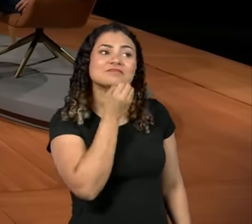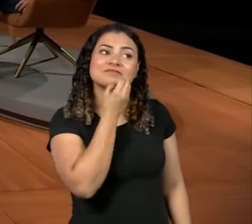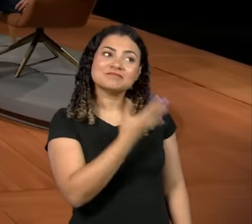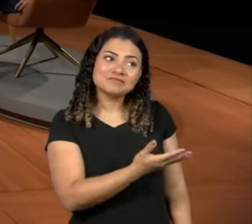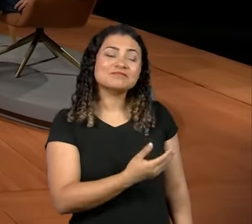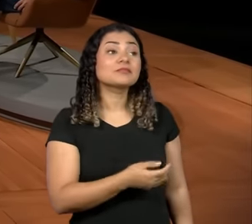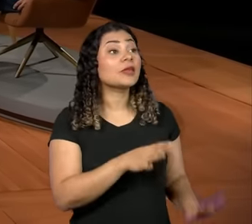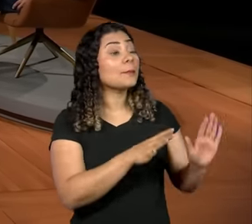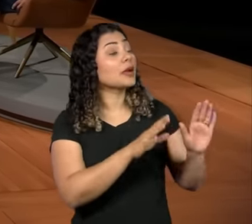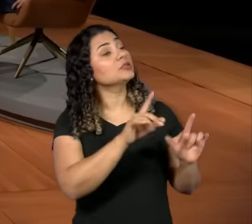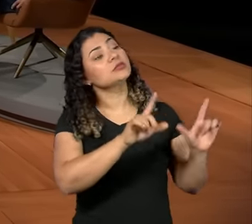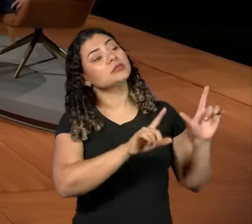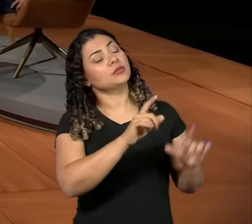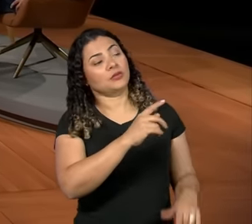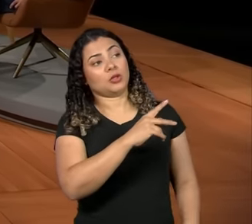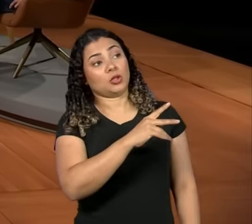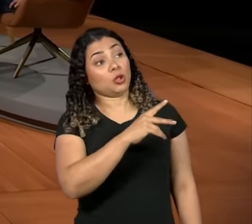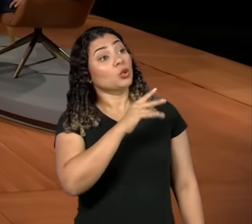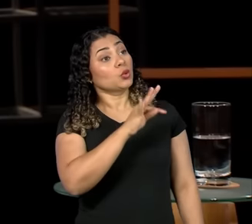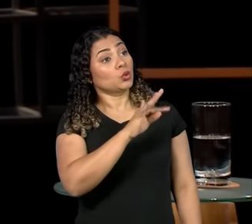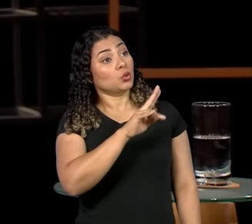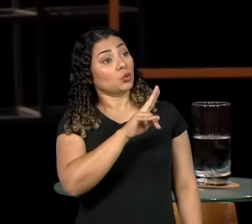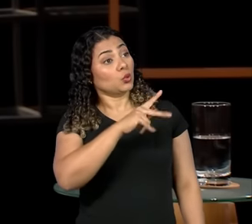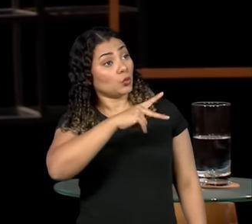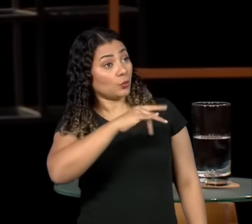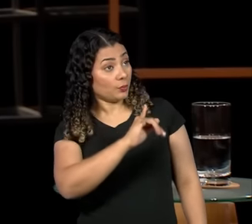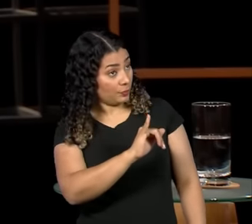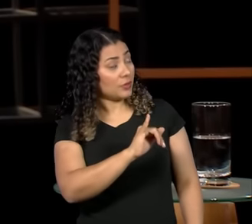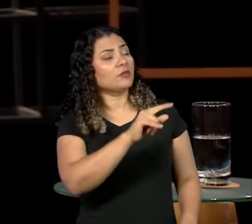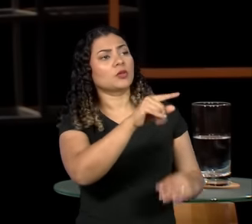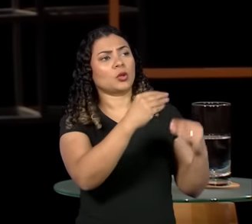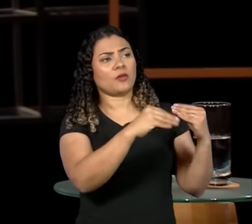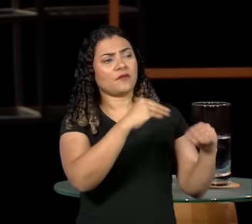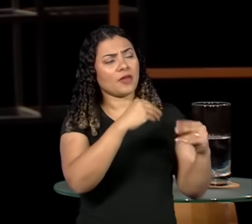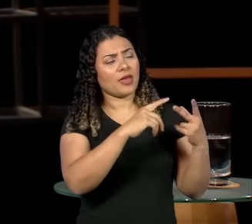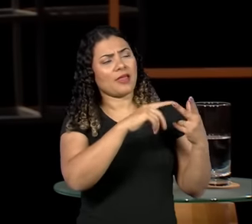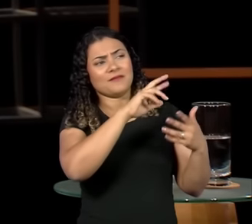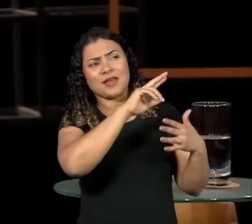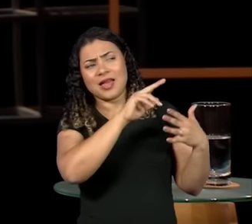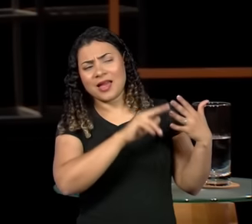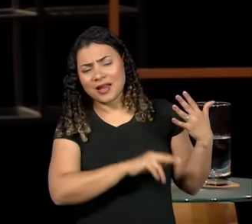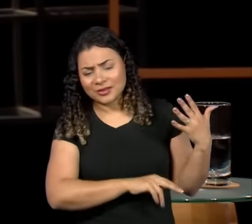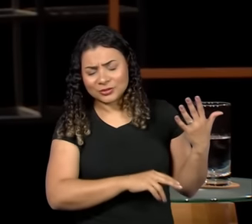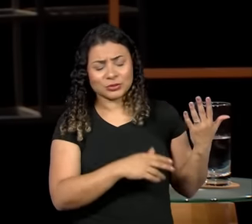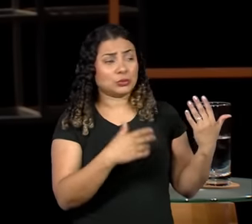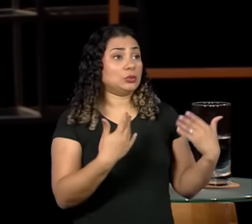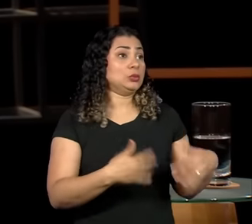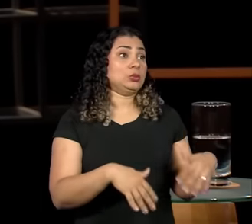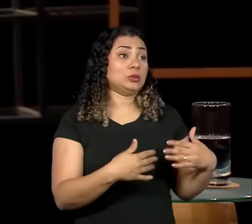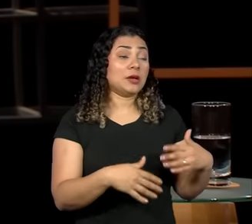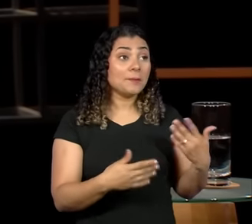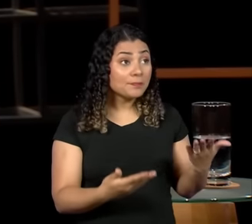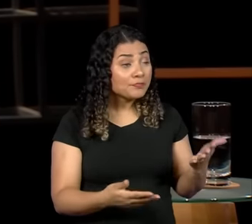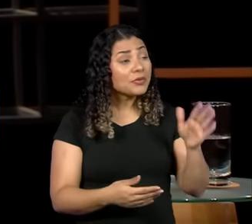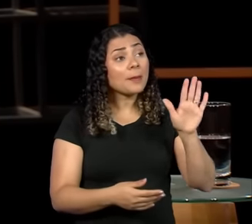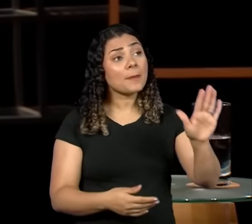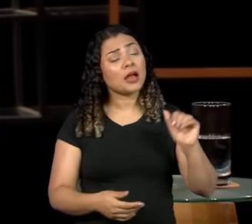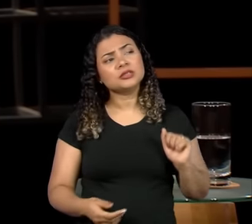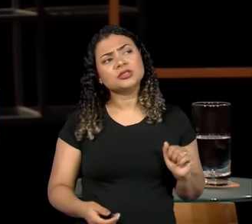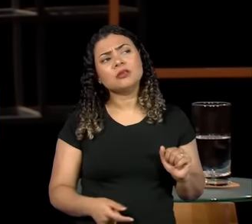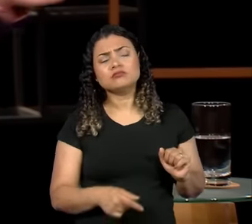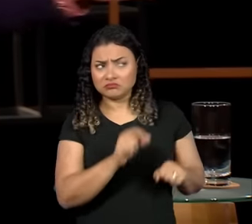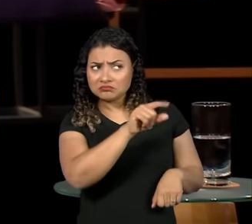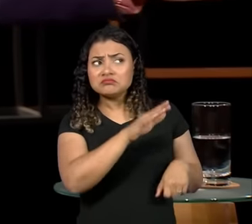Agora, na Tupi, quer dizer, com todas essas novelas que você fez, Antônio Maria, Vitória Bonelli, Nino Italianinho, etc. e tal,